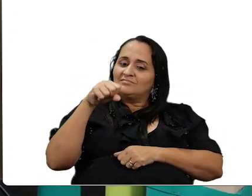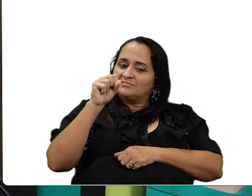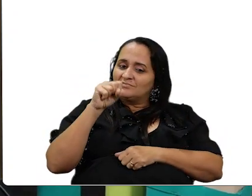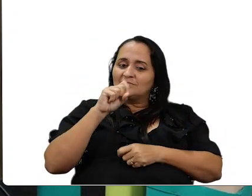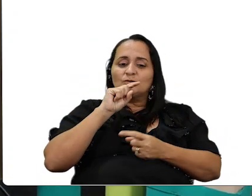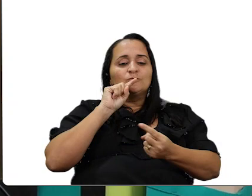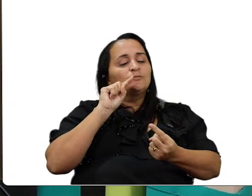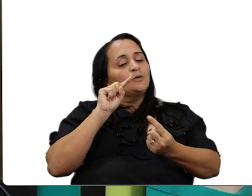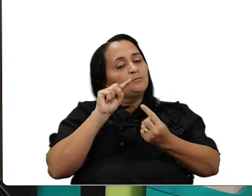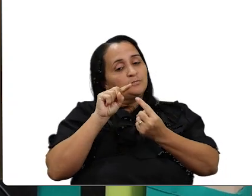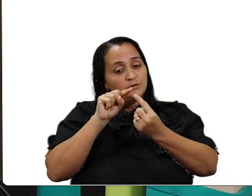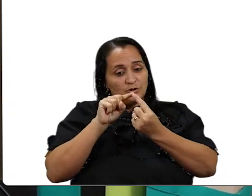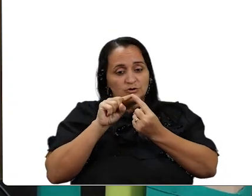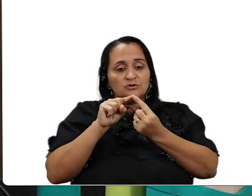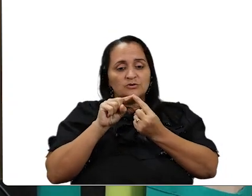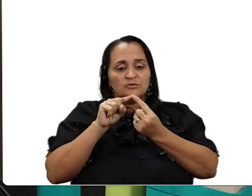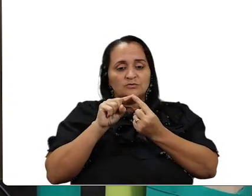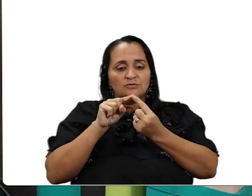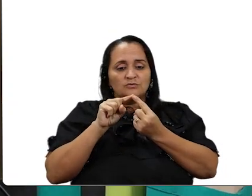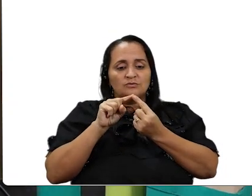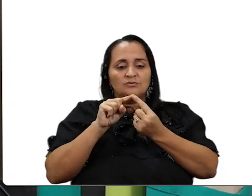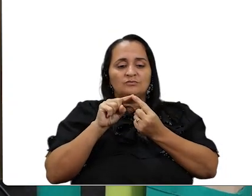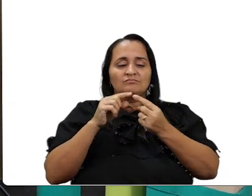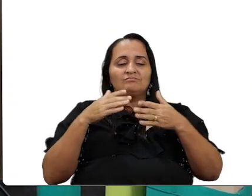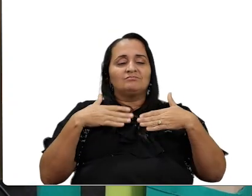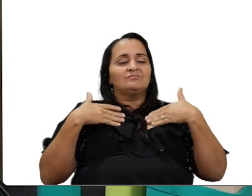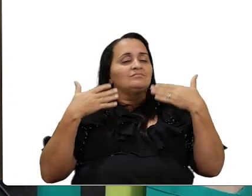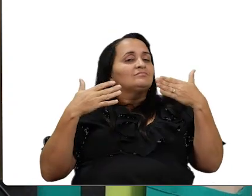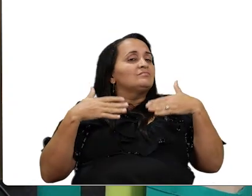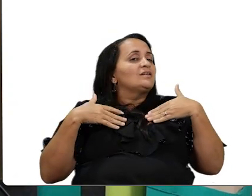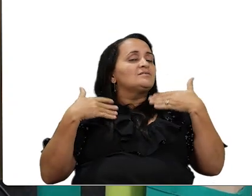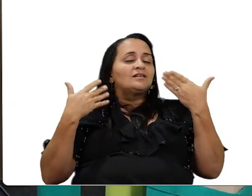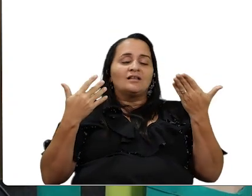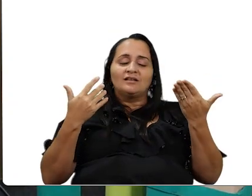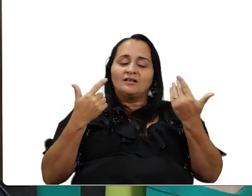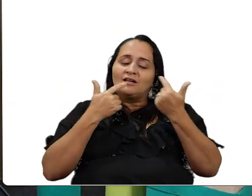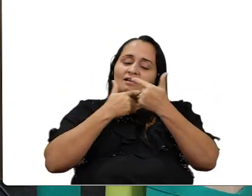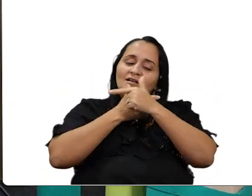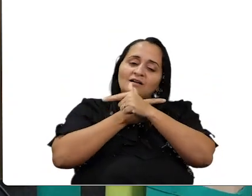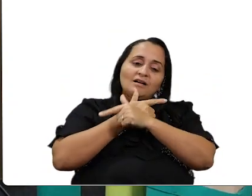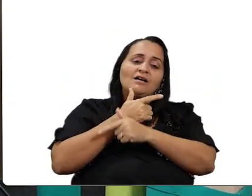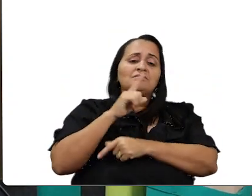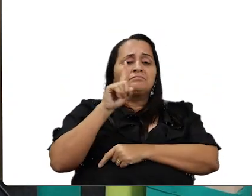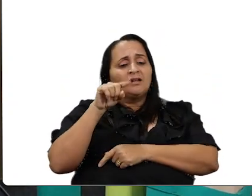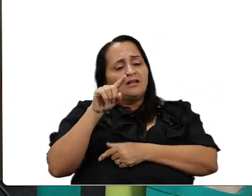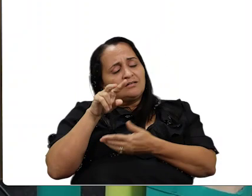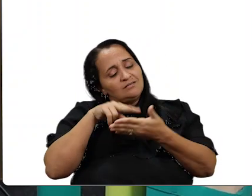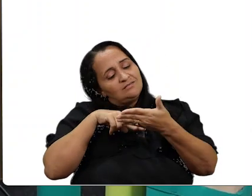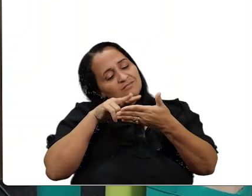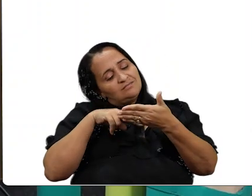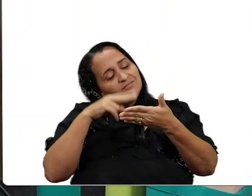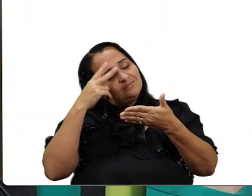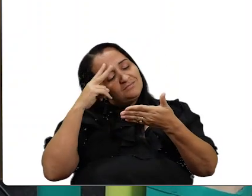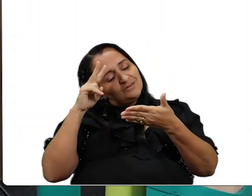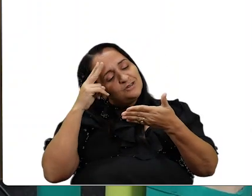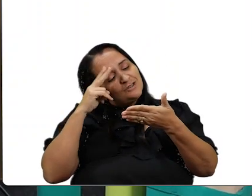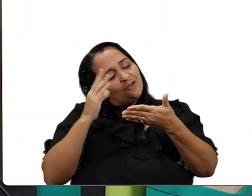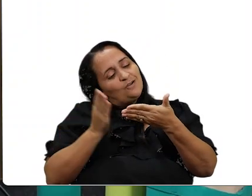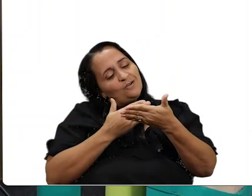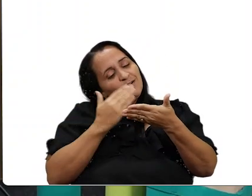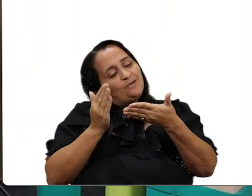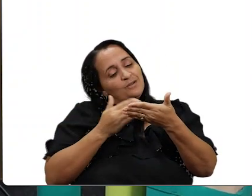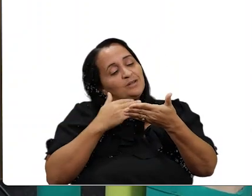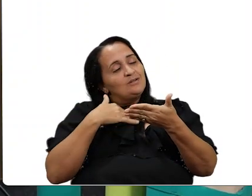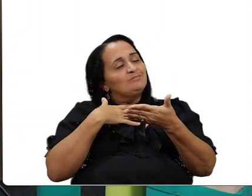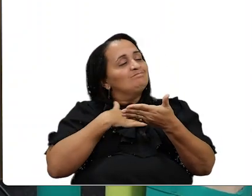o objetivo desse texto é para a diversão. Nossa, você vai ficar lá horas e horas olhando as histórias e